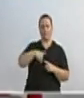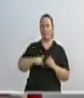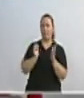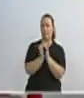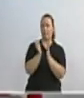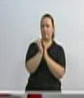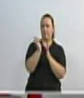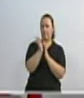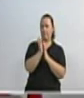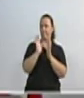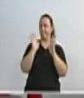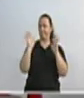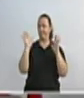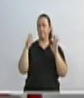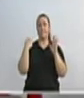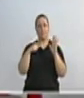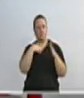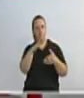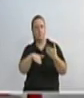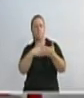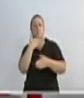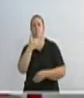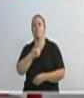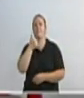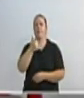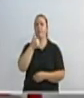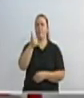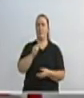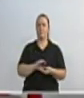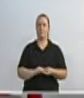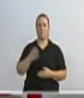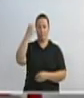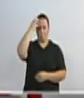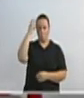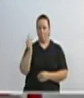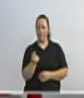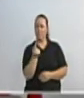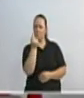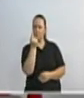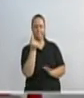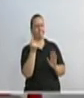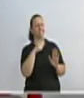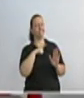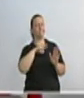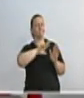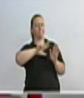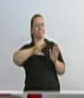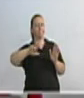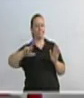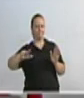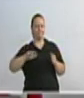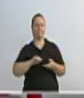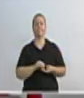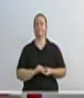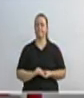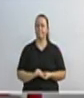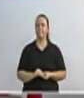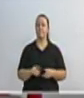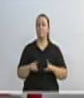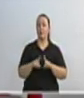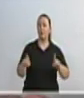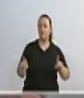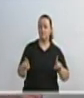também. Temos que avançar. É como eu falei, não é um culpado só, são vários. E os únicos que estão pagando a